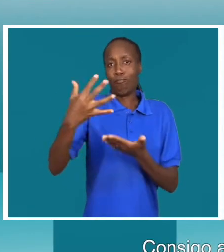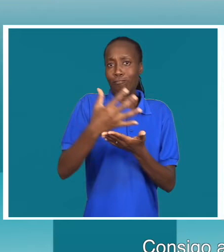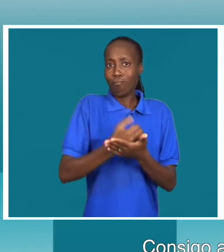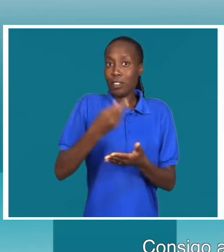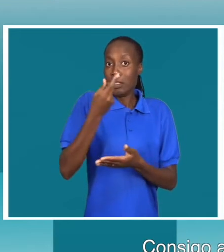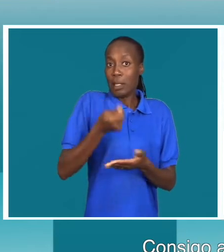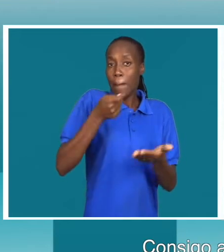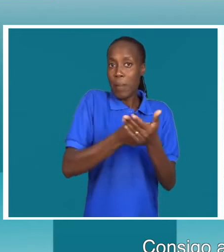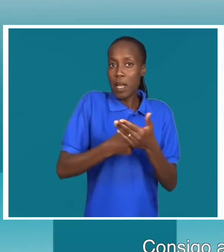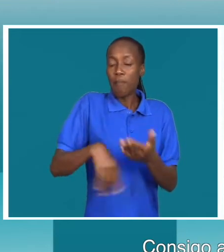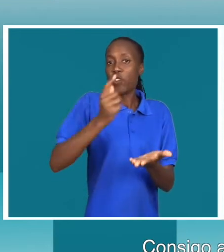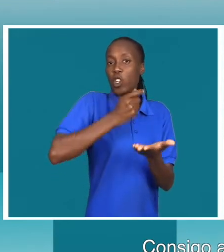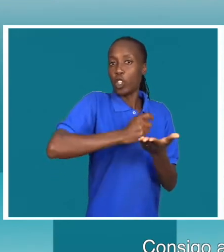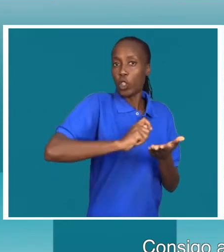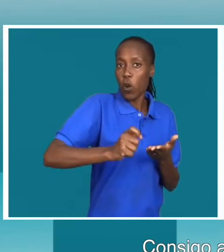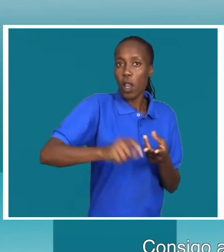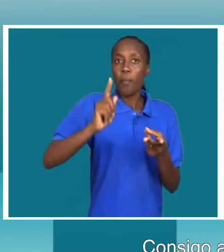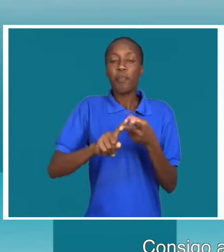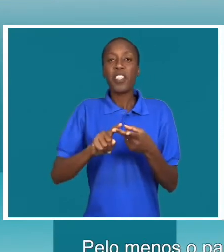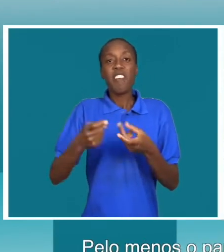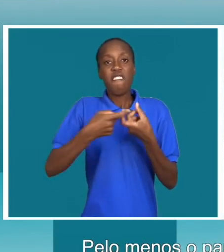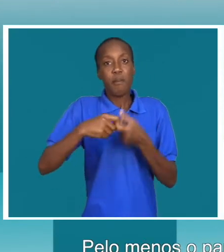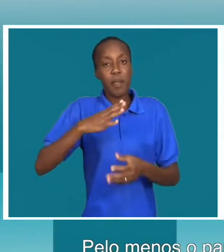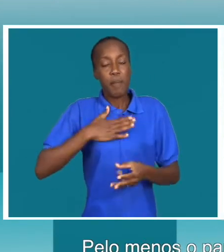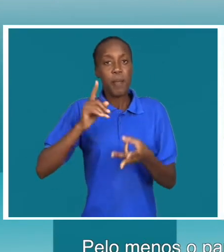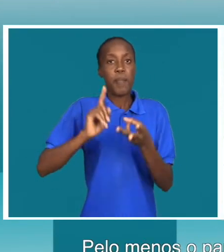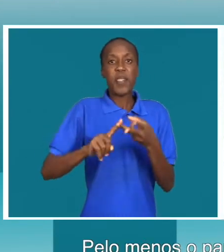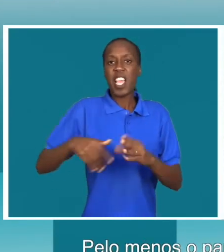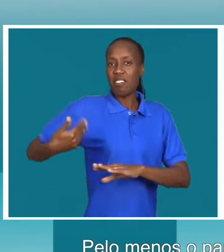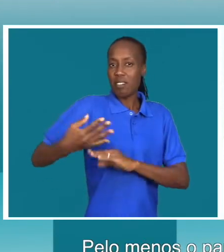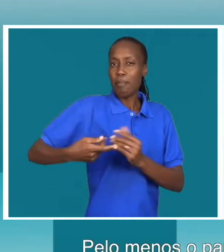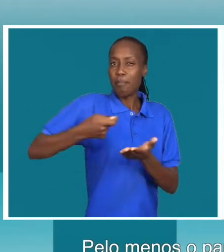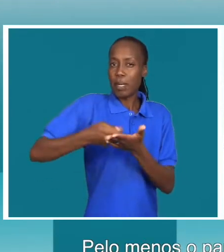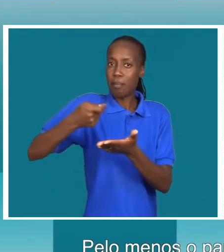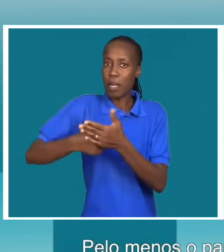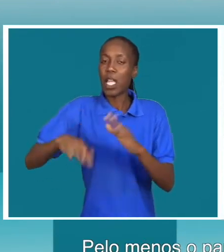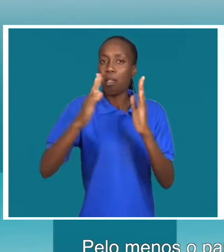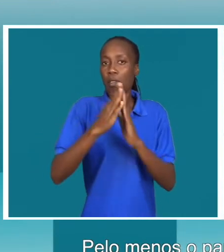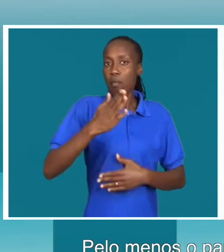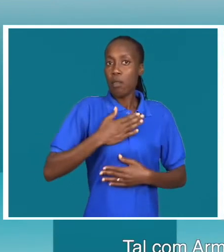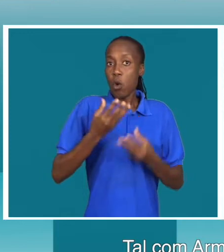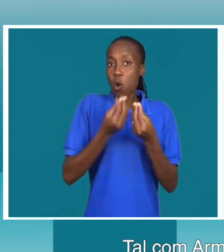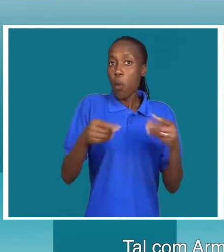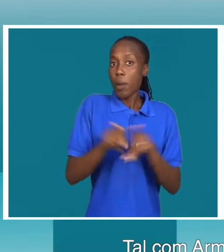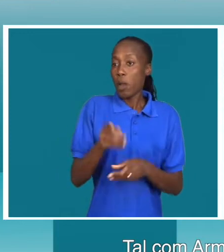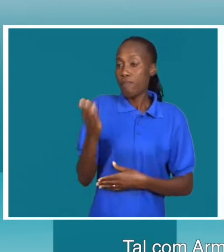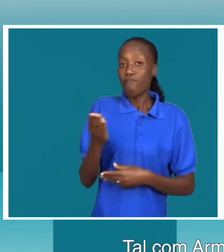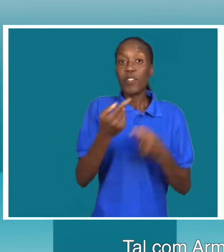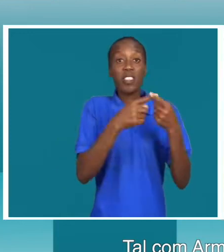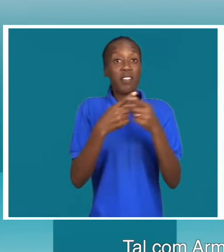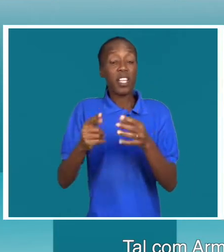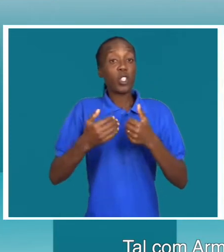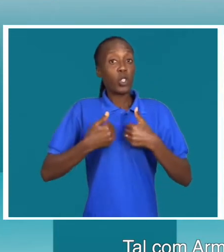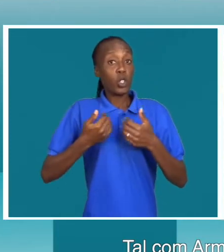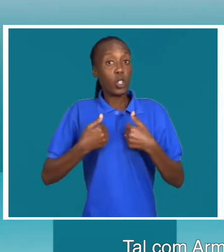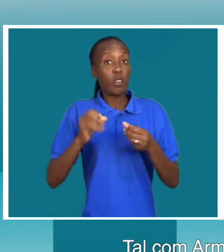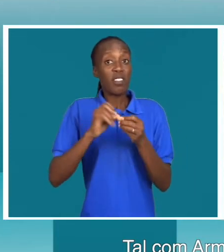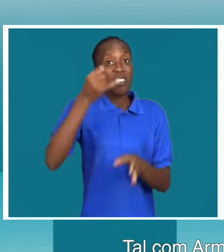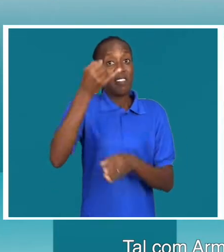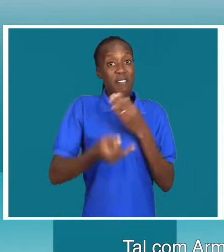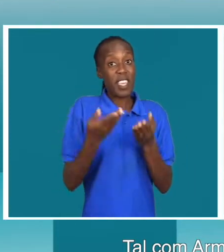Conseguo alimentar a minha família para pagar a escola da minha filha. Pelo menos o pão, dia a dia, não fala em casa. Como Armando, vários outros jovens